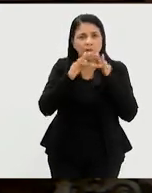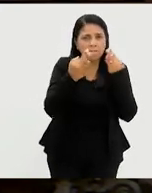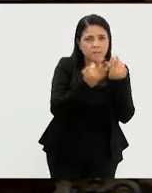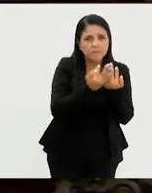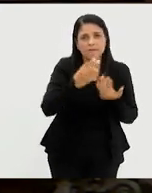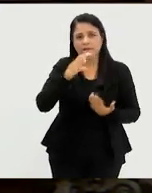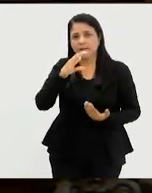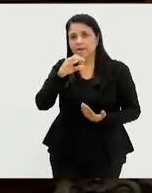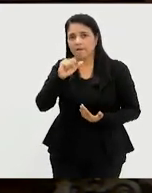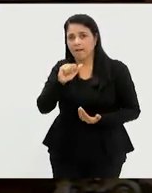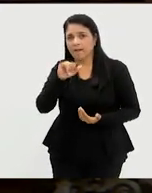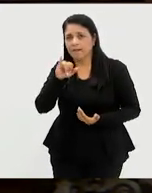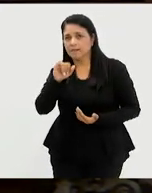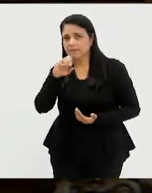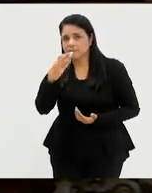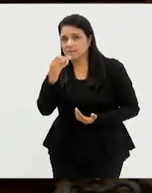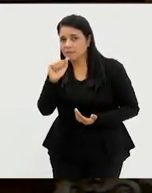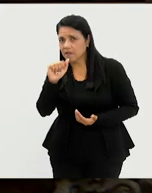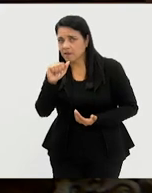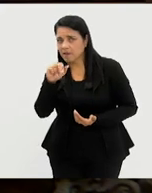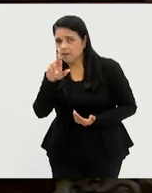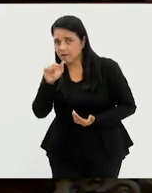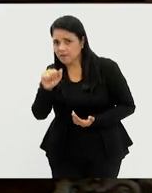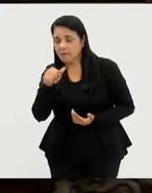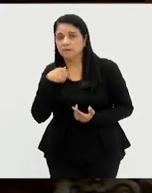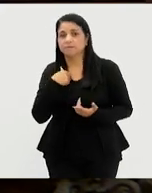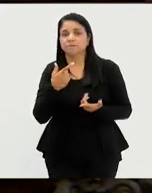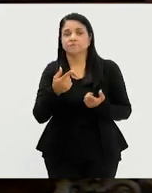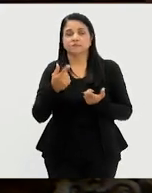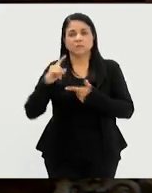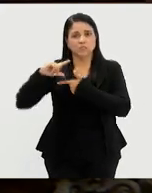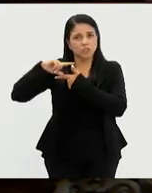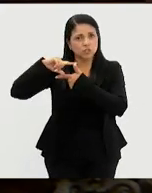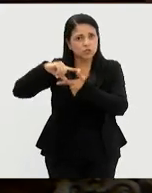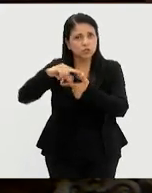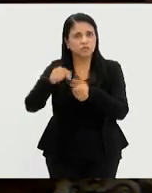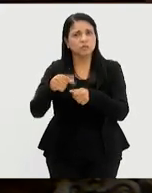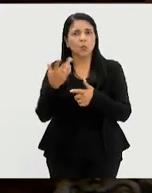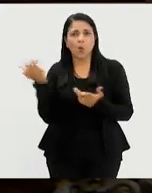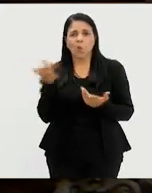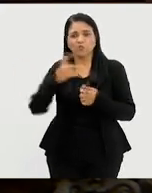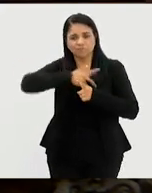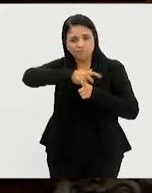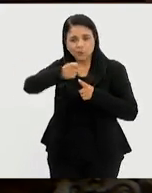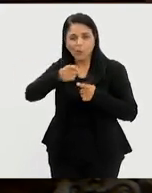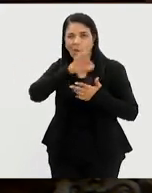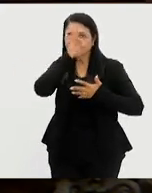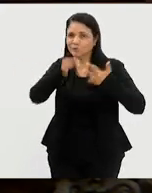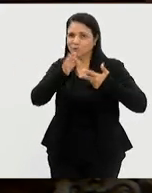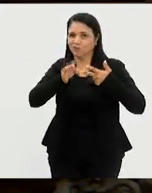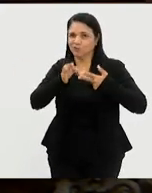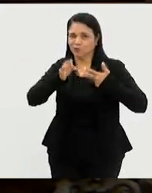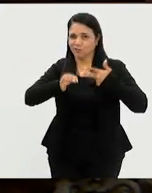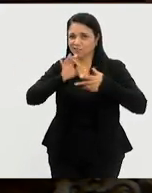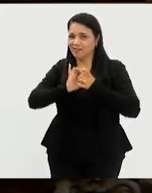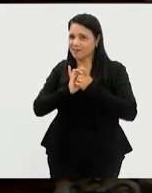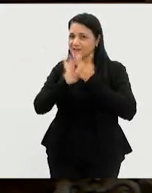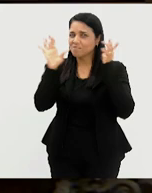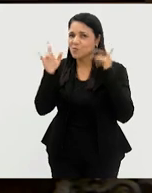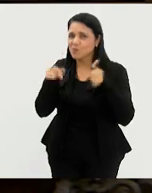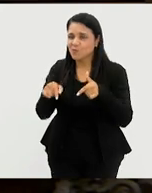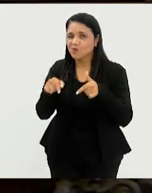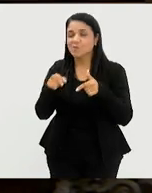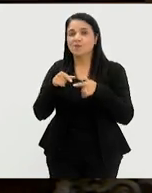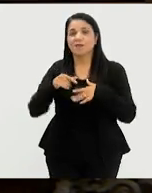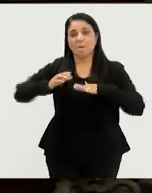Fórum de comunidades tradicionais e que hoje chega a uma vitória fundamental é uma vitória da Praia do